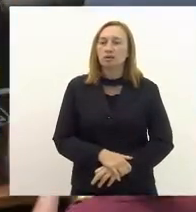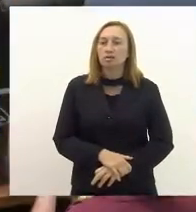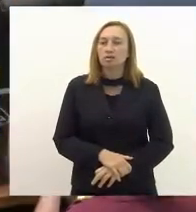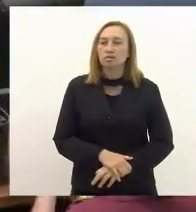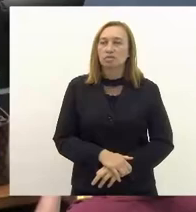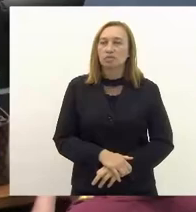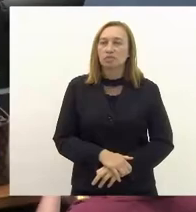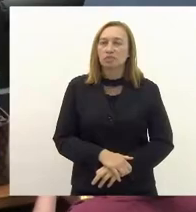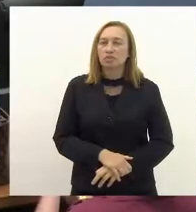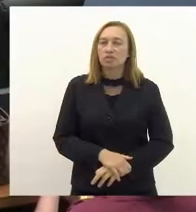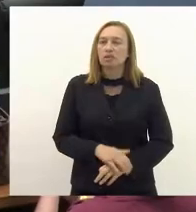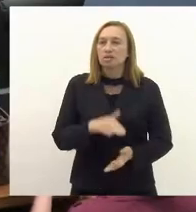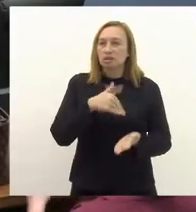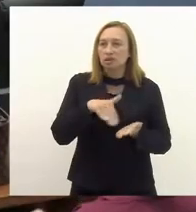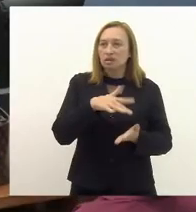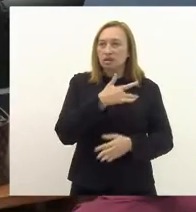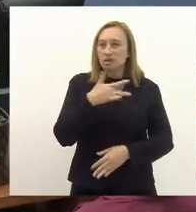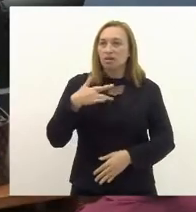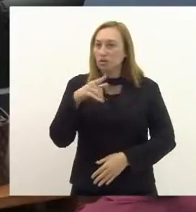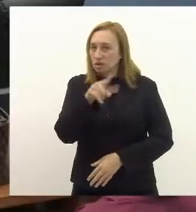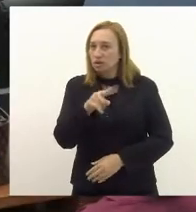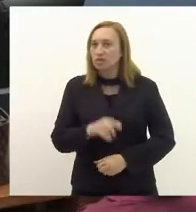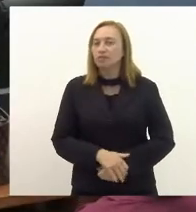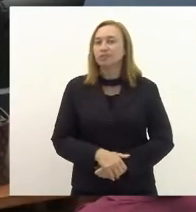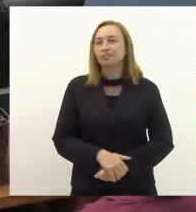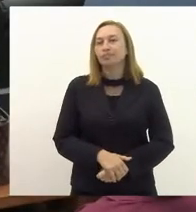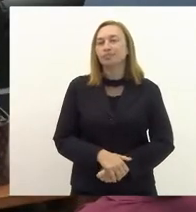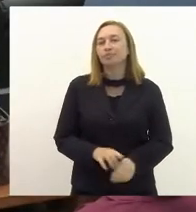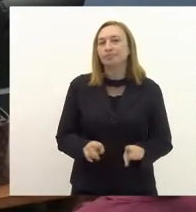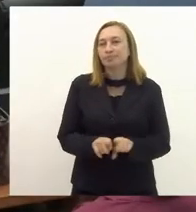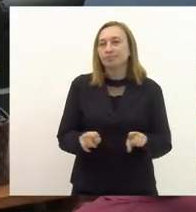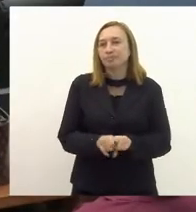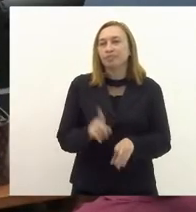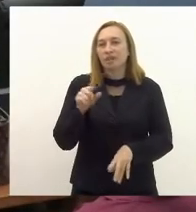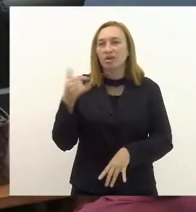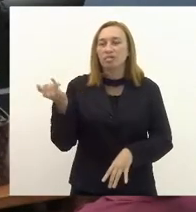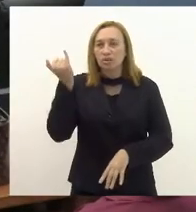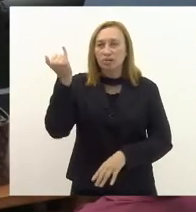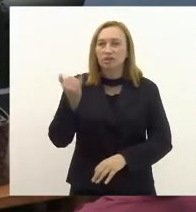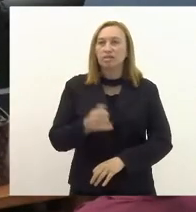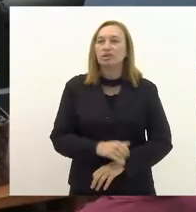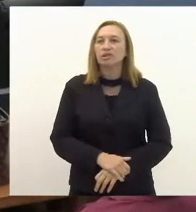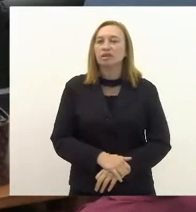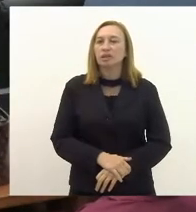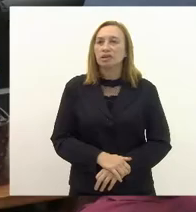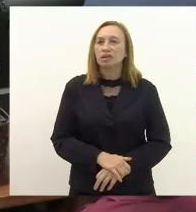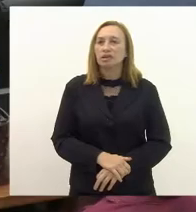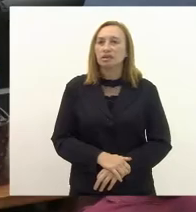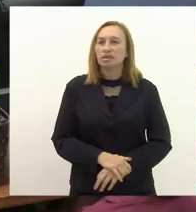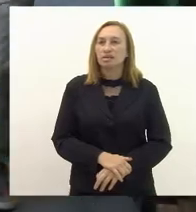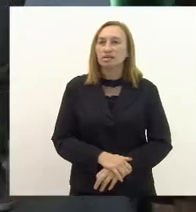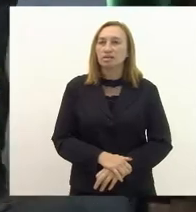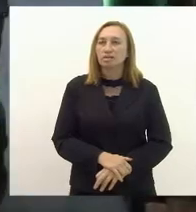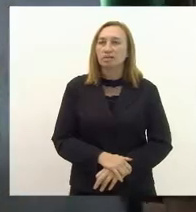Isso aqui é Secretaria de Saúde. Secretaria de Saúde também, muito importante. E